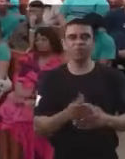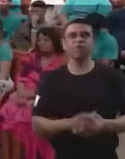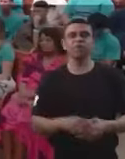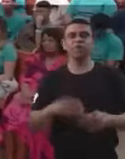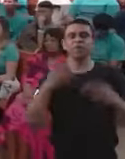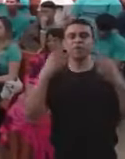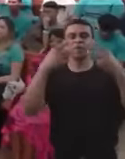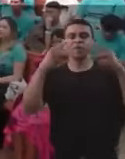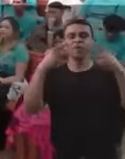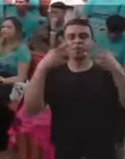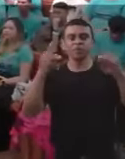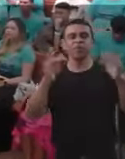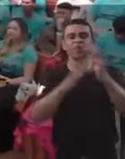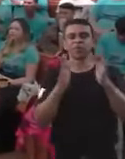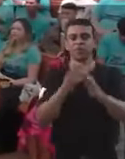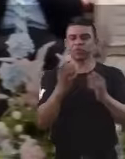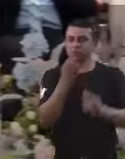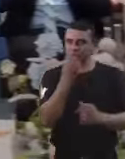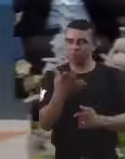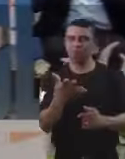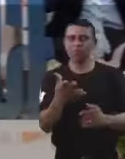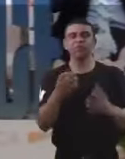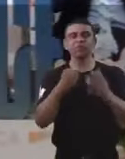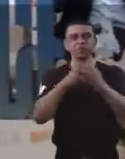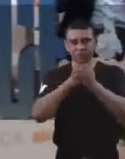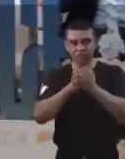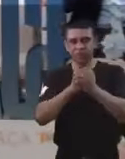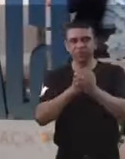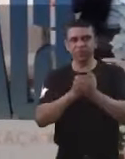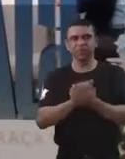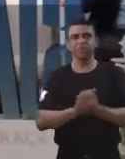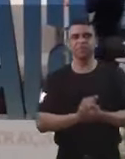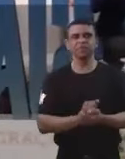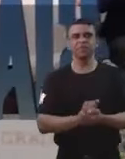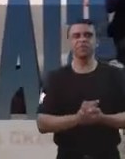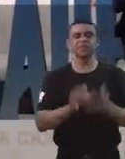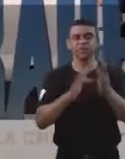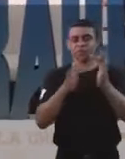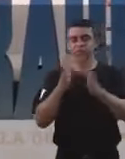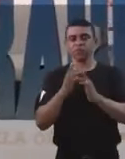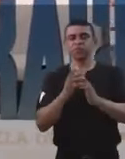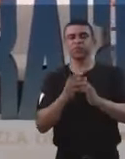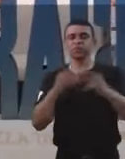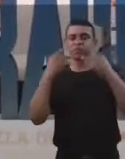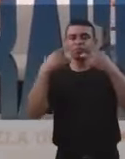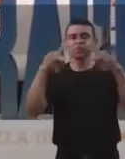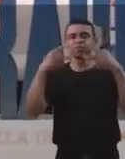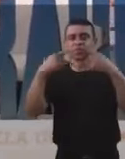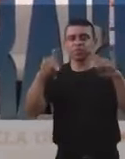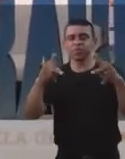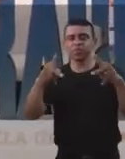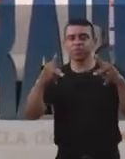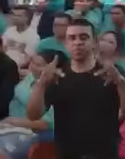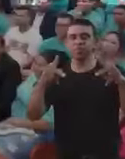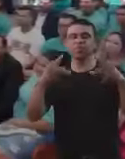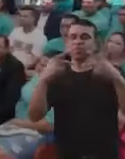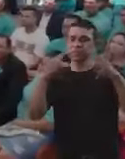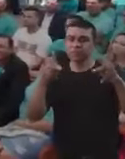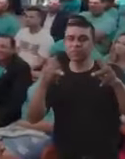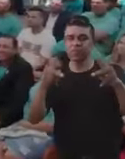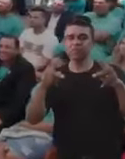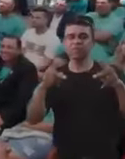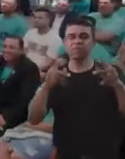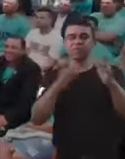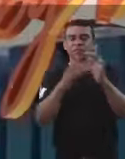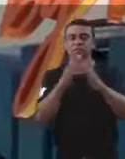Jesus está boa? Jesus está pregando, e enquanto Jesus está pregando, para quem? Só